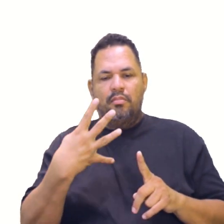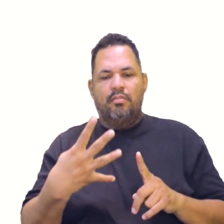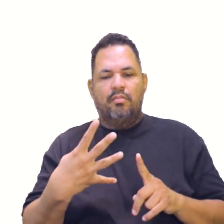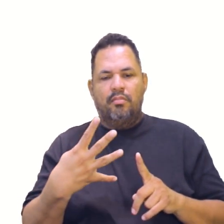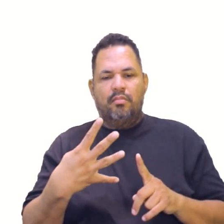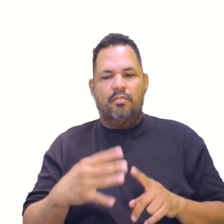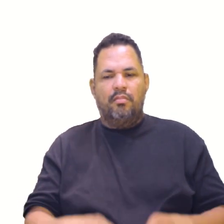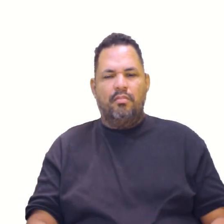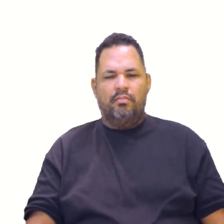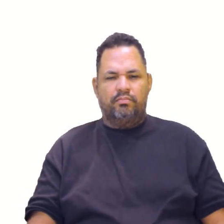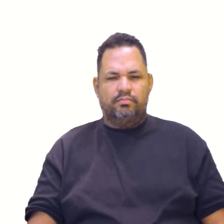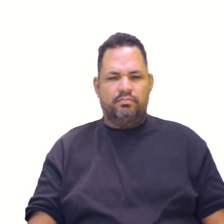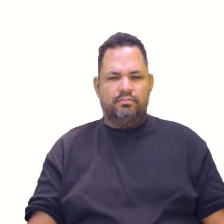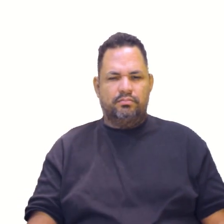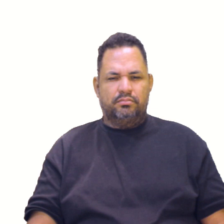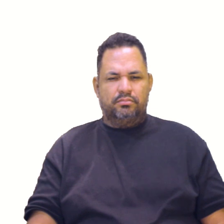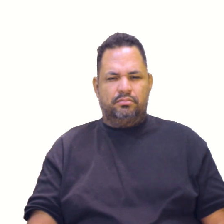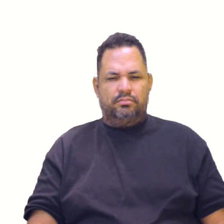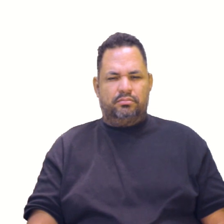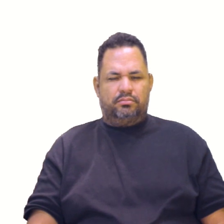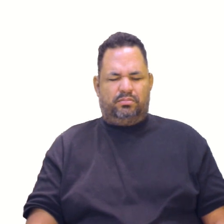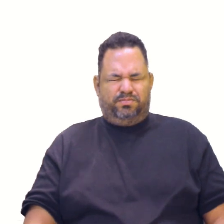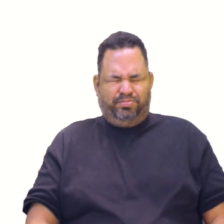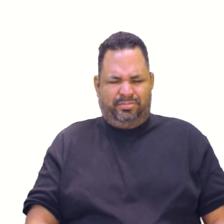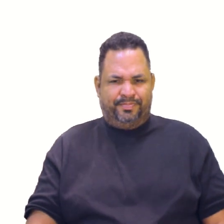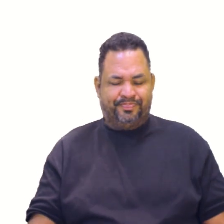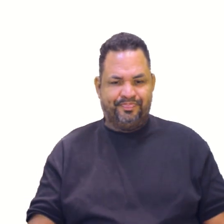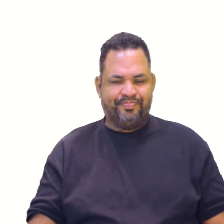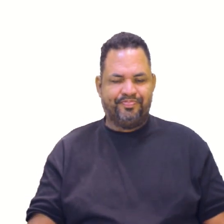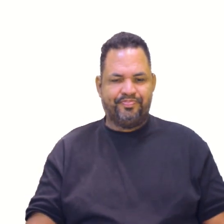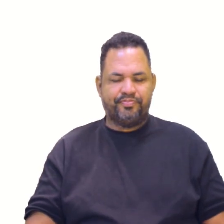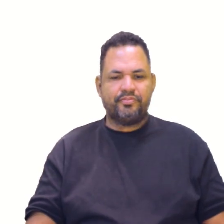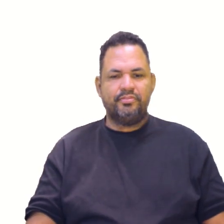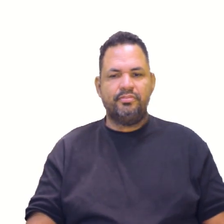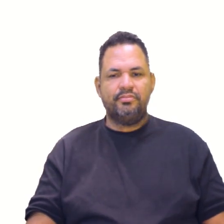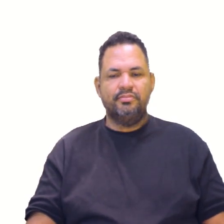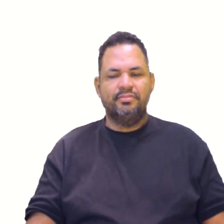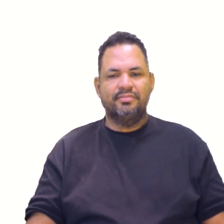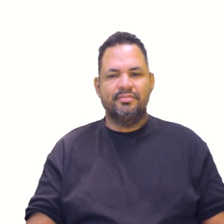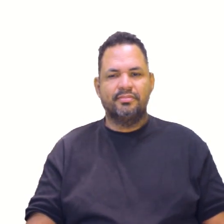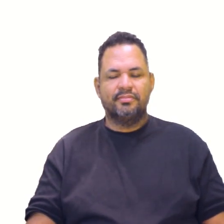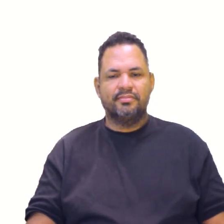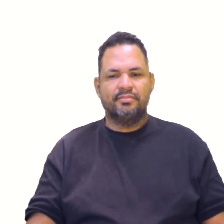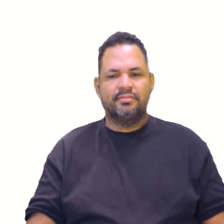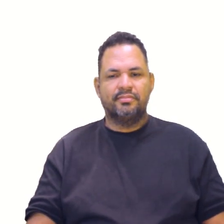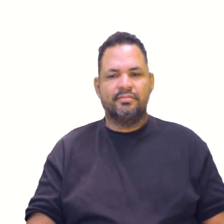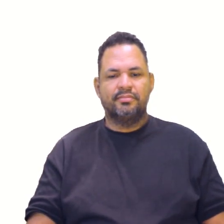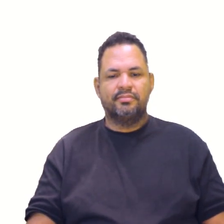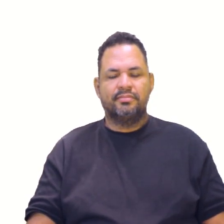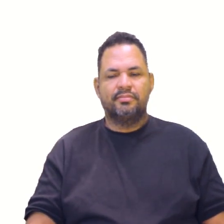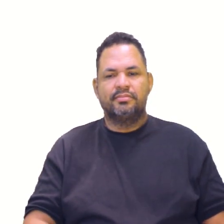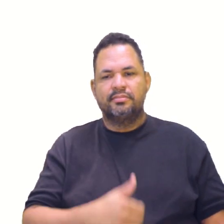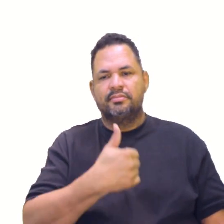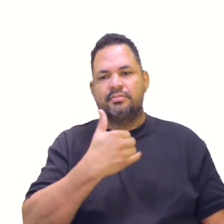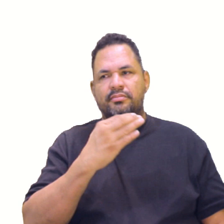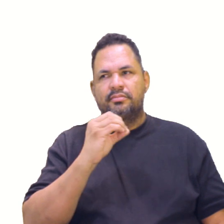4. 4, beleza? Vamos tentar fazer aqui em cima? Vamos lá, vamos ver se vai dar. 10 mais